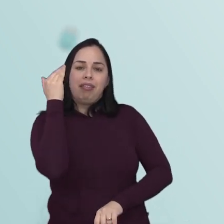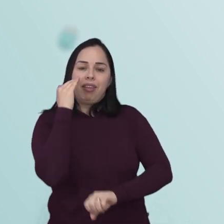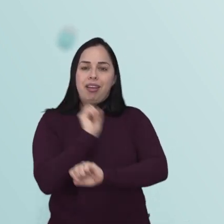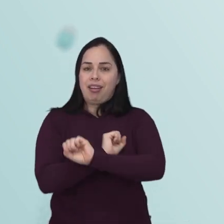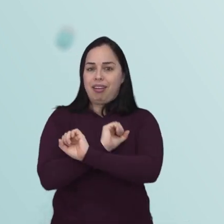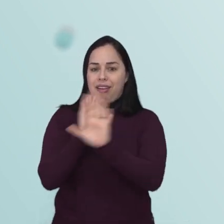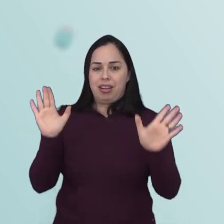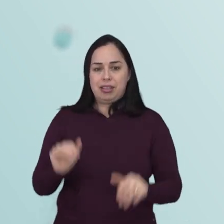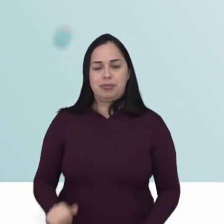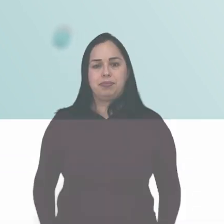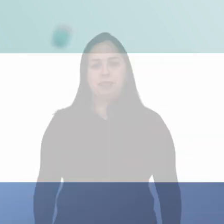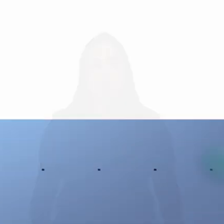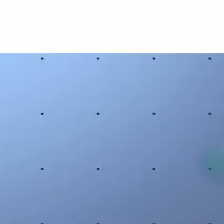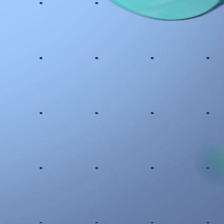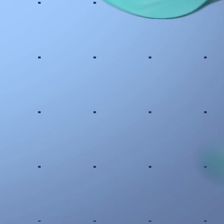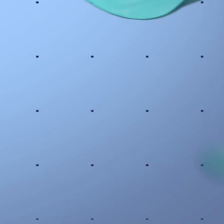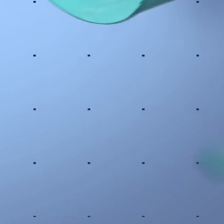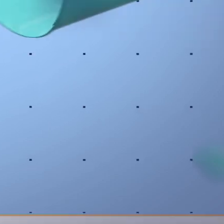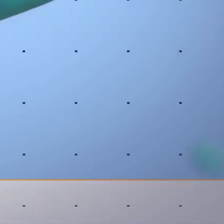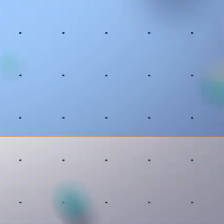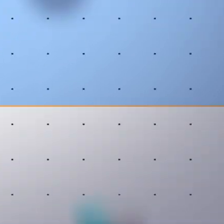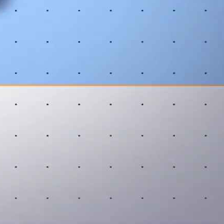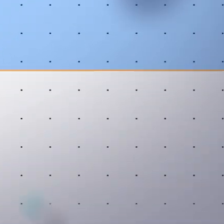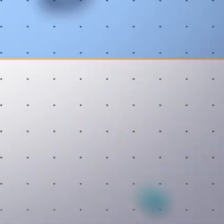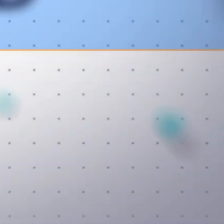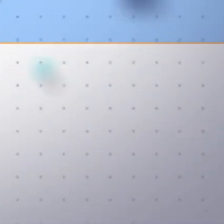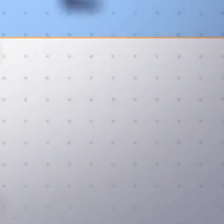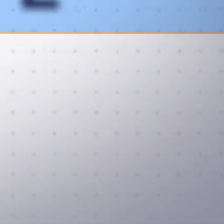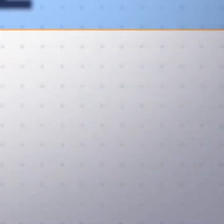opta naquele momento por estar junto.